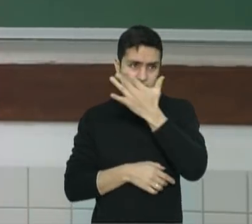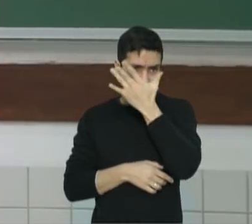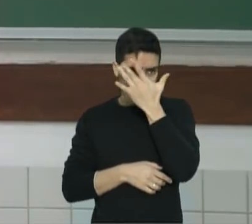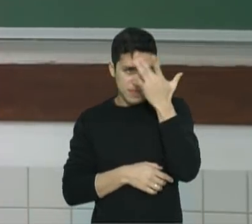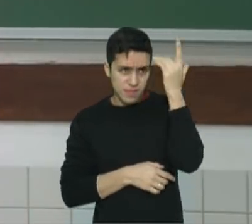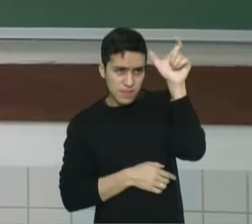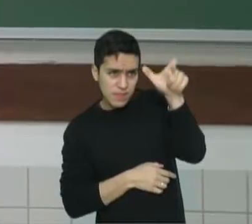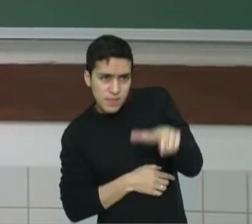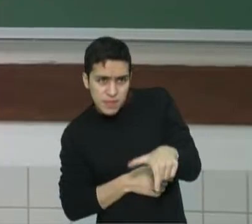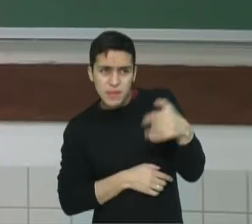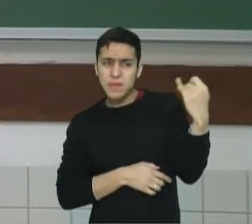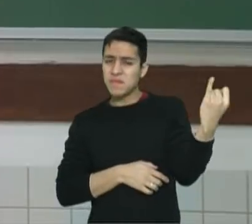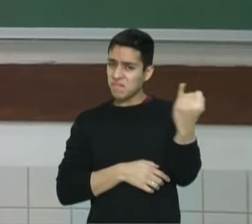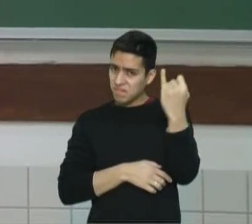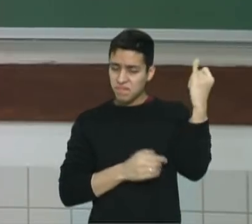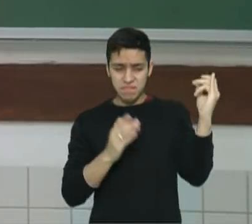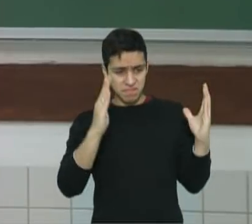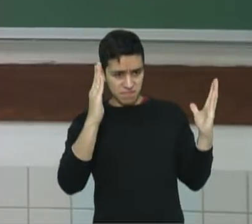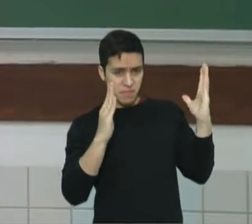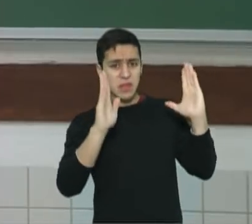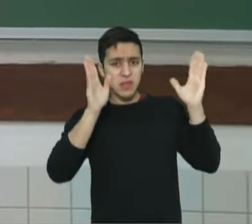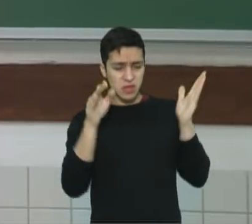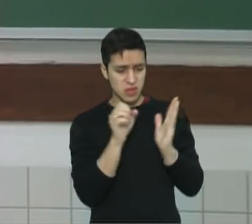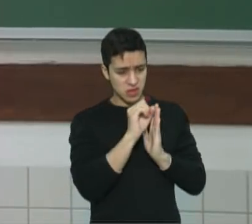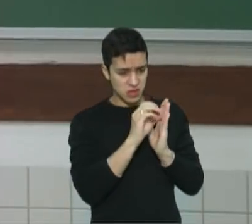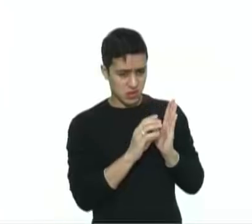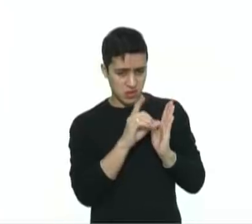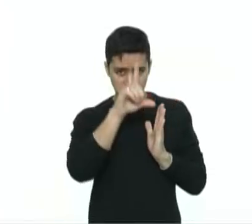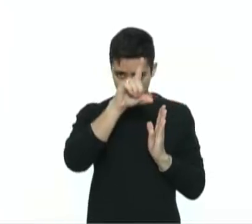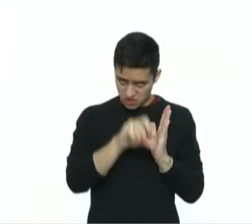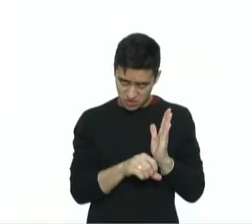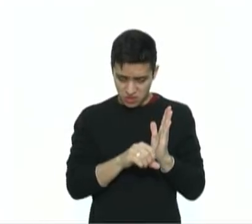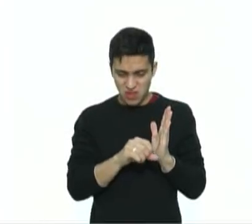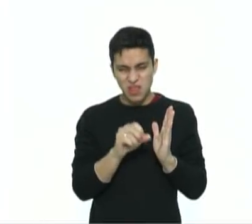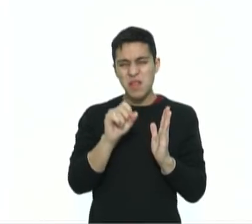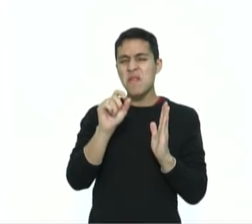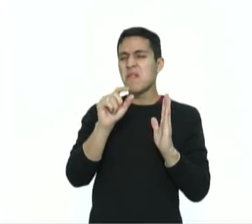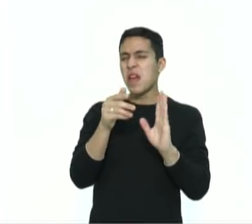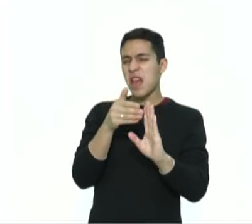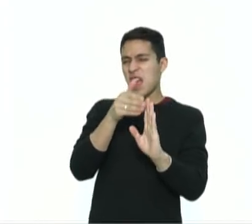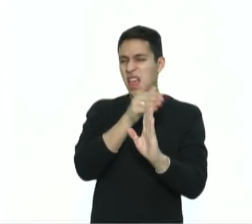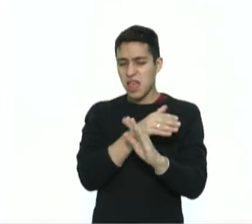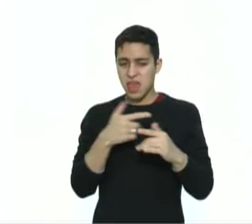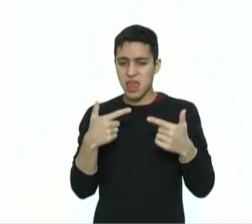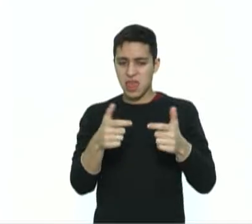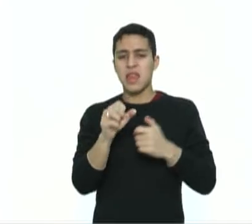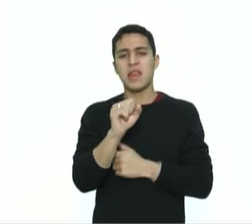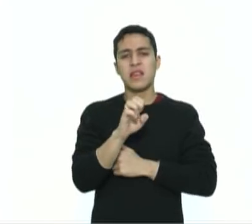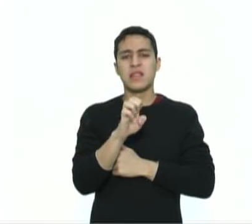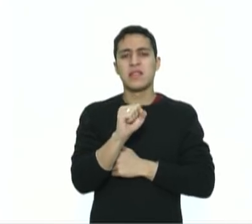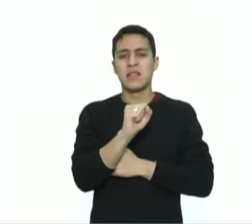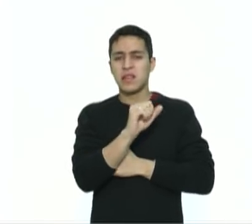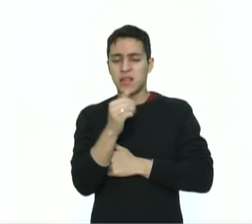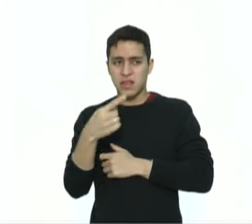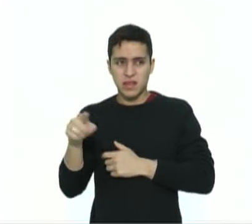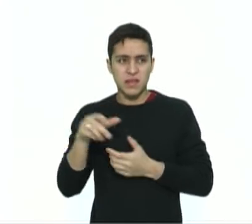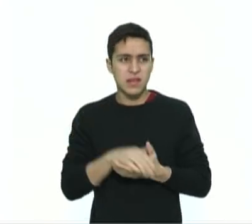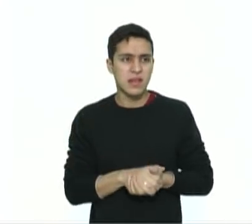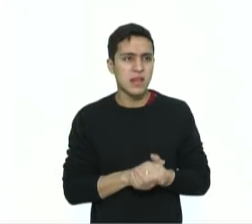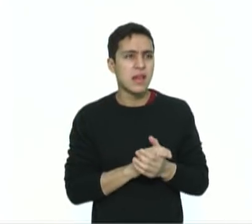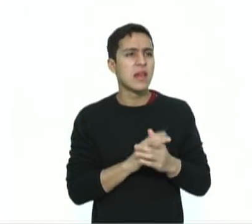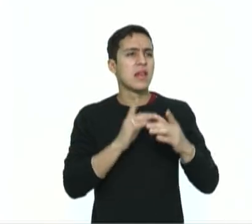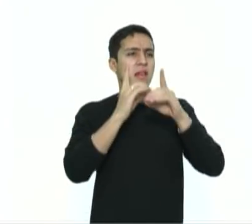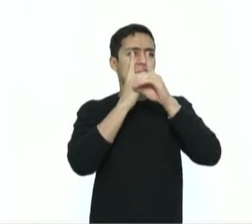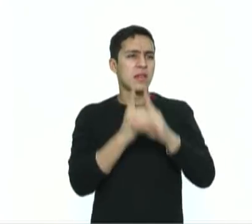desse período, já no século XIX, veja, um pouquinho antes da Guerra da Secessão, é a doutrina Monroe. A